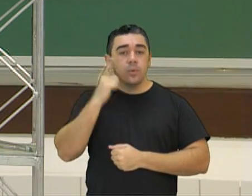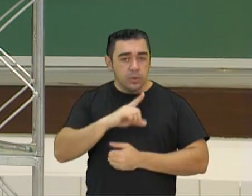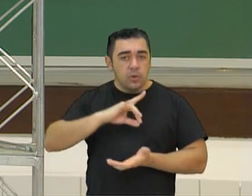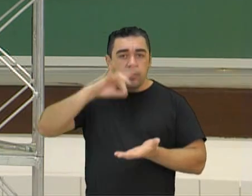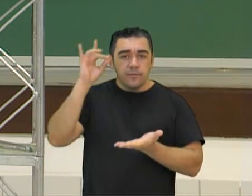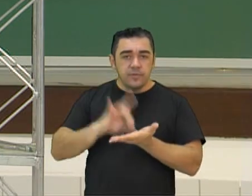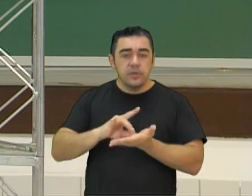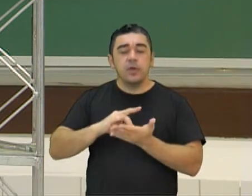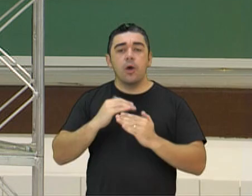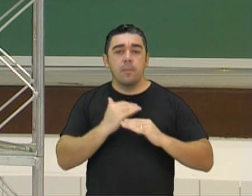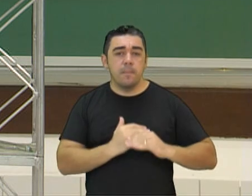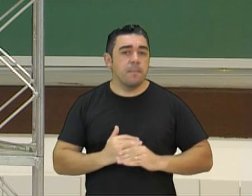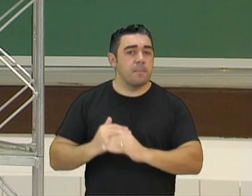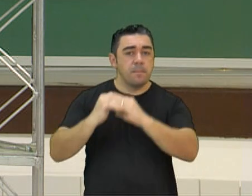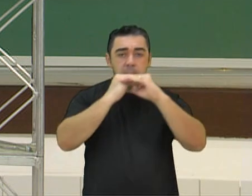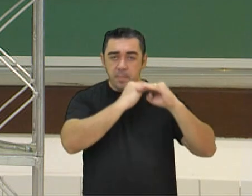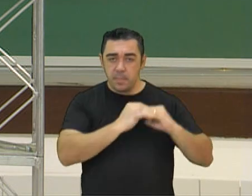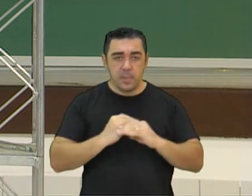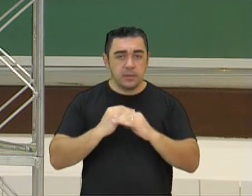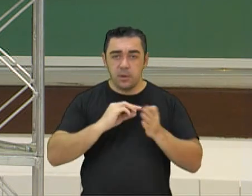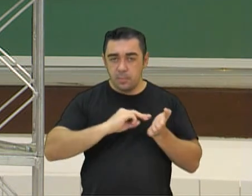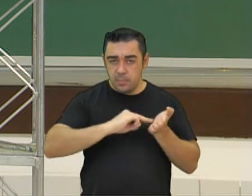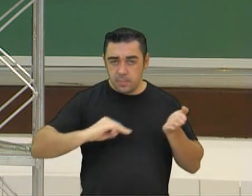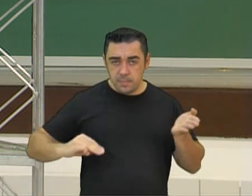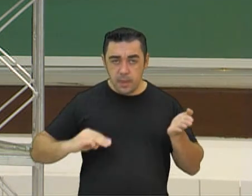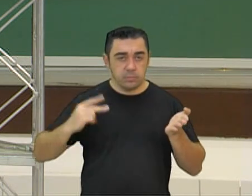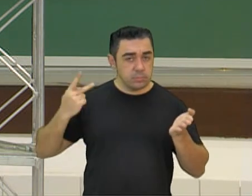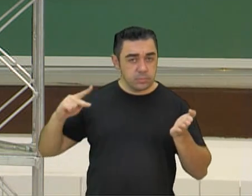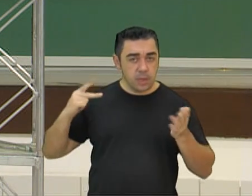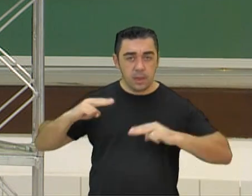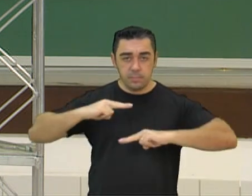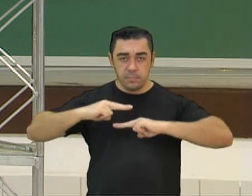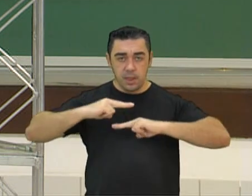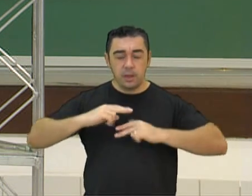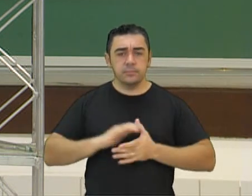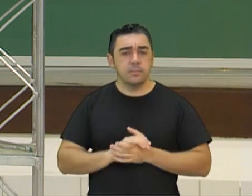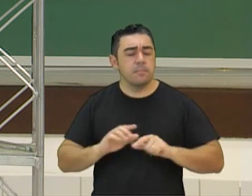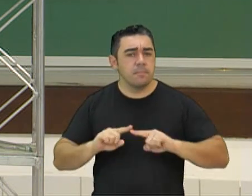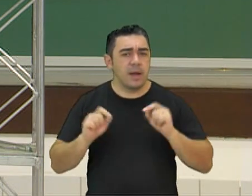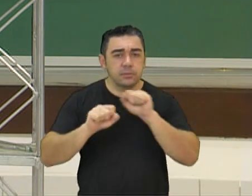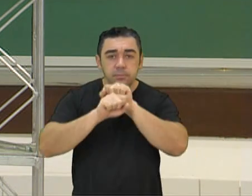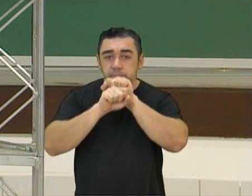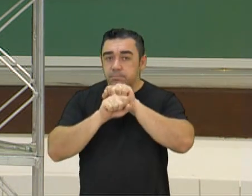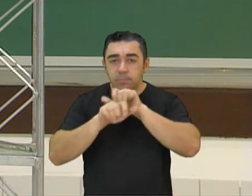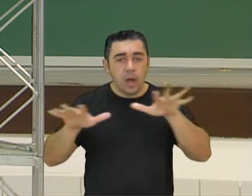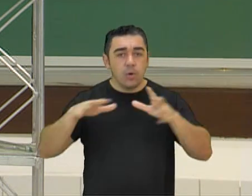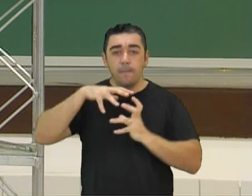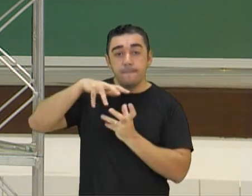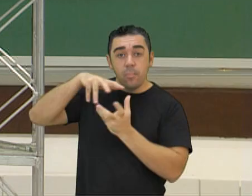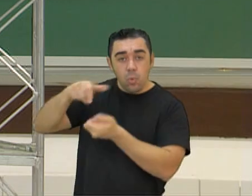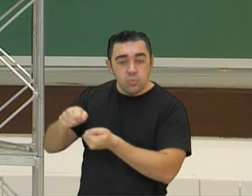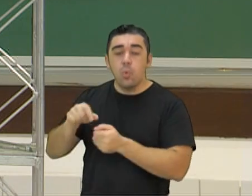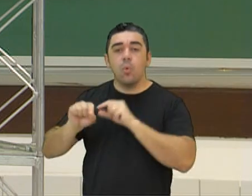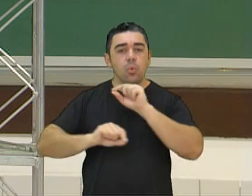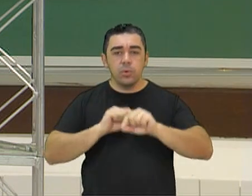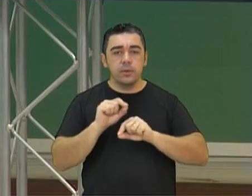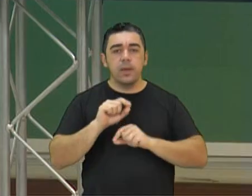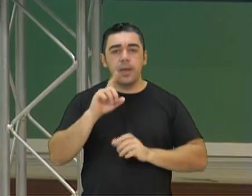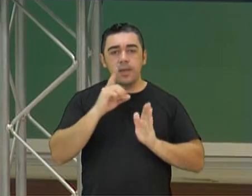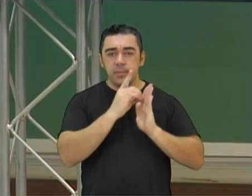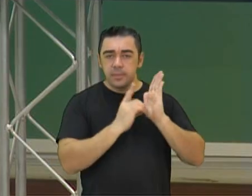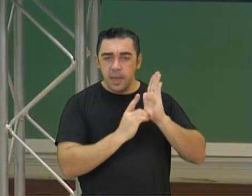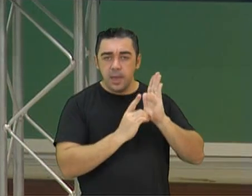oficializar e padronizar o método dele. Mas, assim, ele passou a ser bem conhecido mundialmente por volta da década